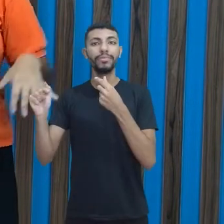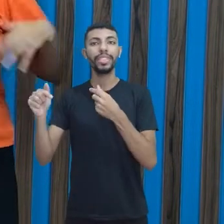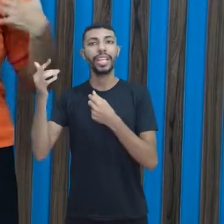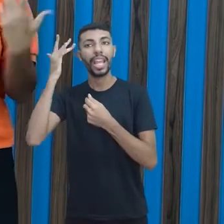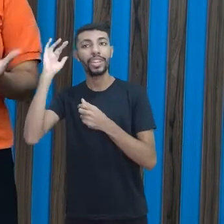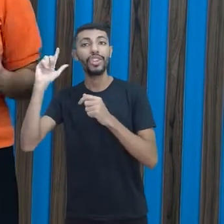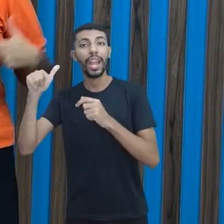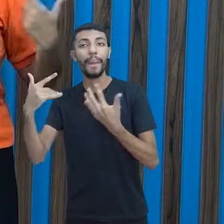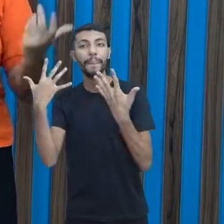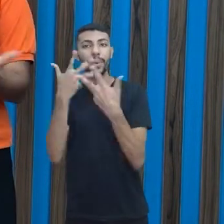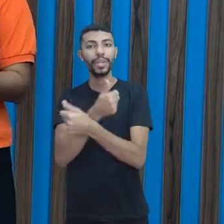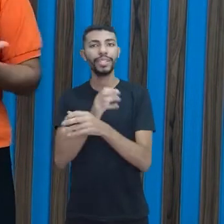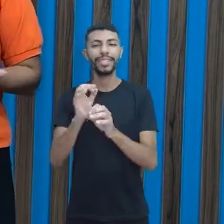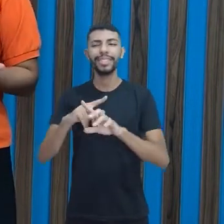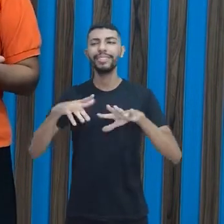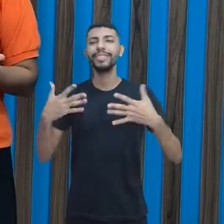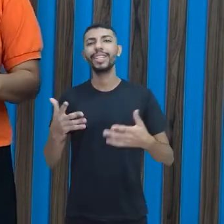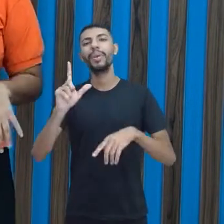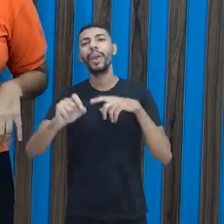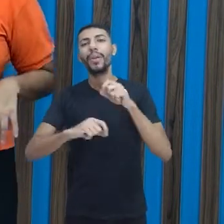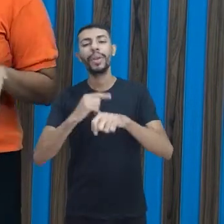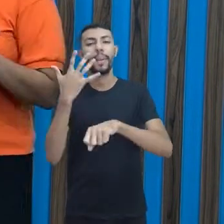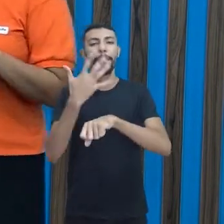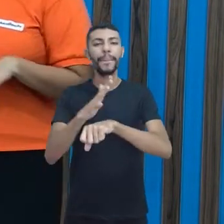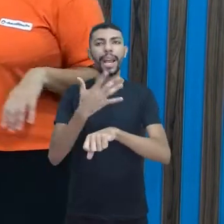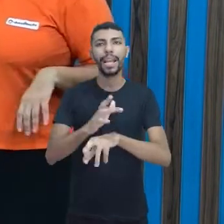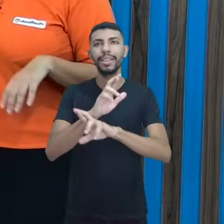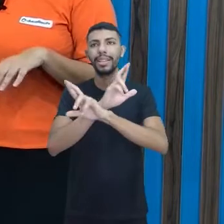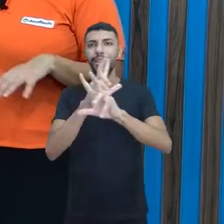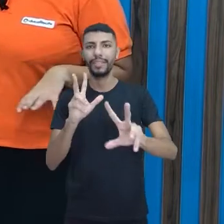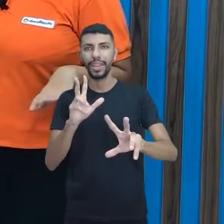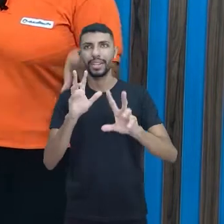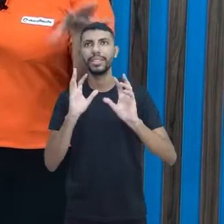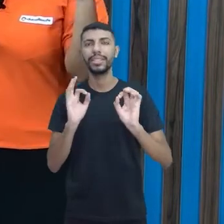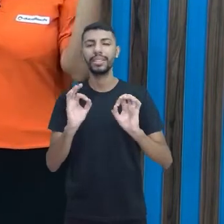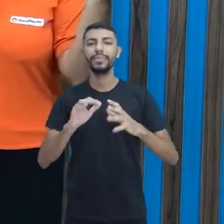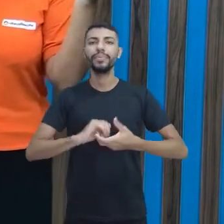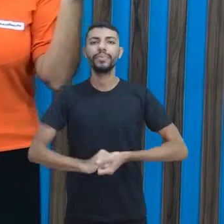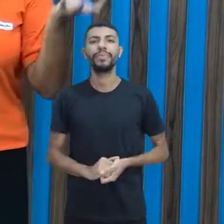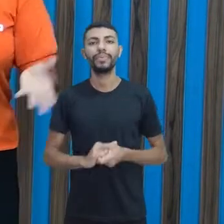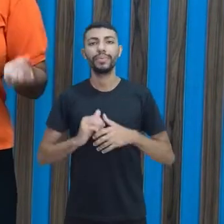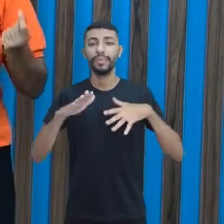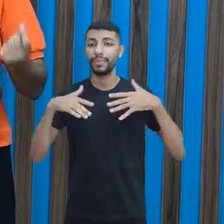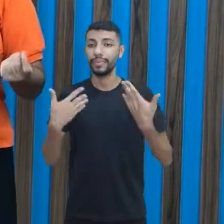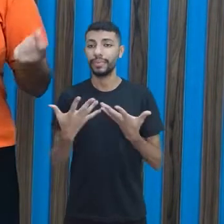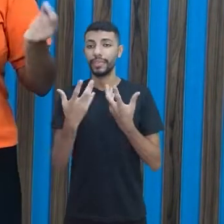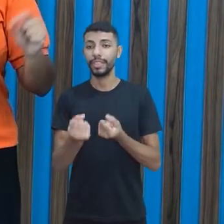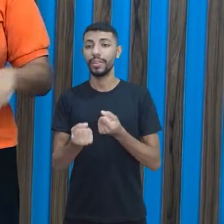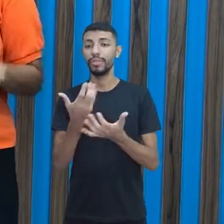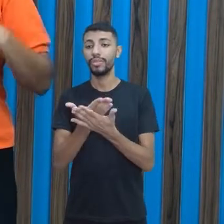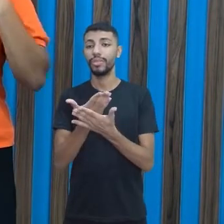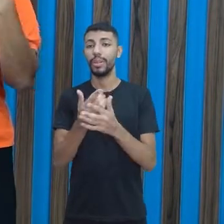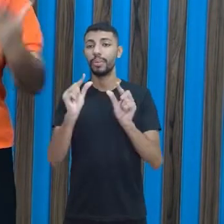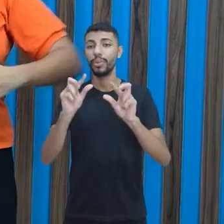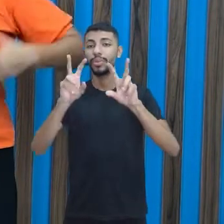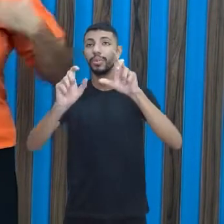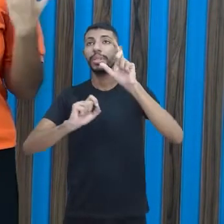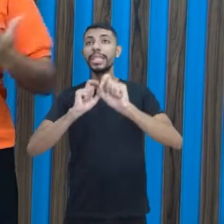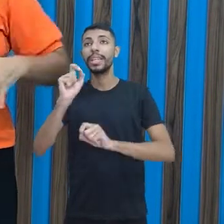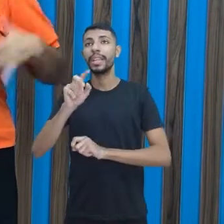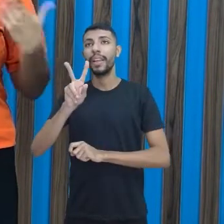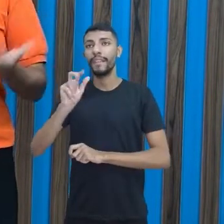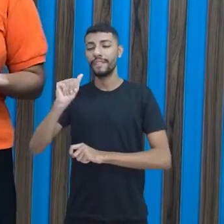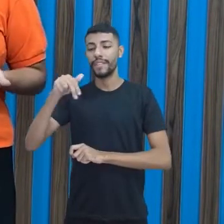um exercício de se olhar diferente, né? Então, ó. E aí vamos falar um pouquinho de Van Gogh, né? Nessa